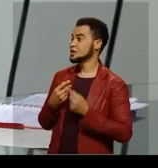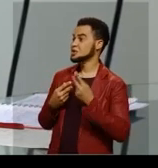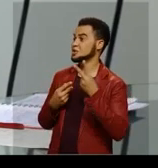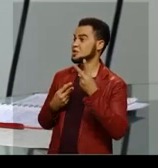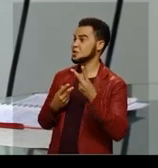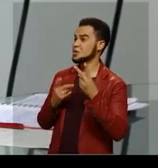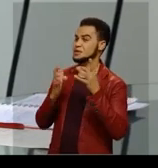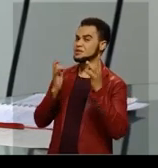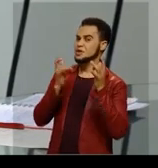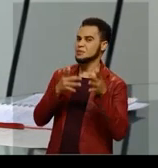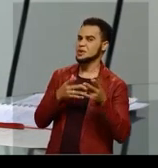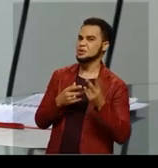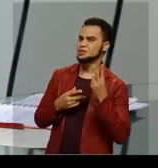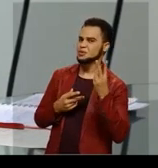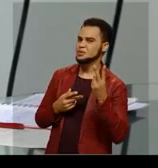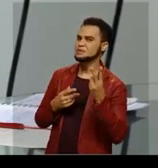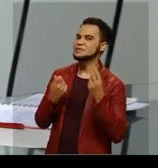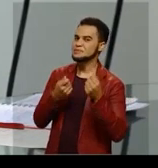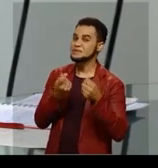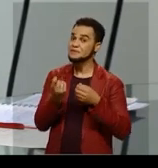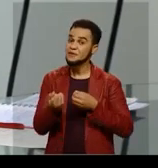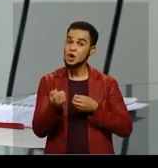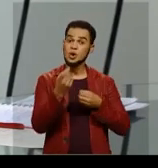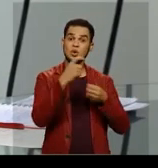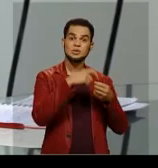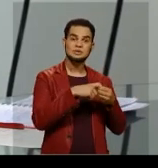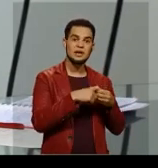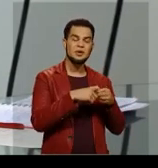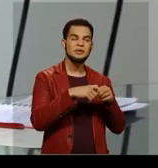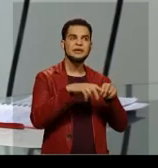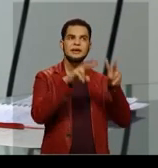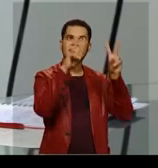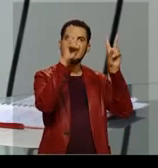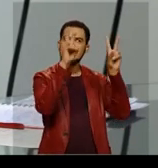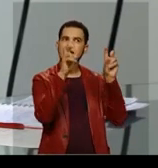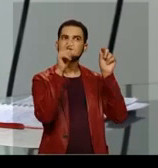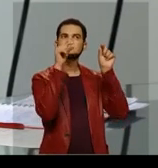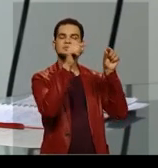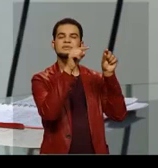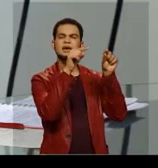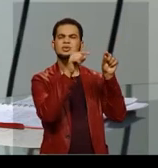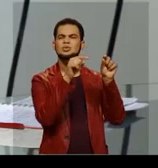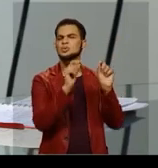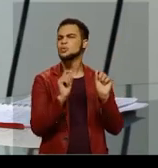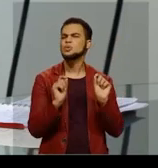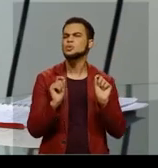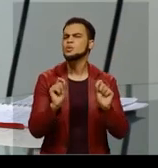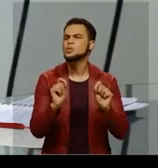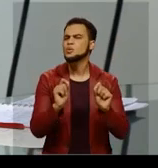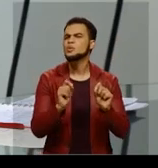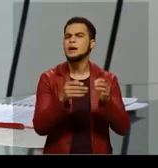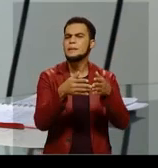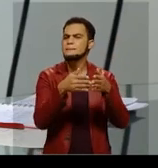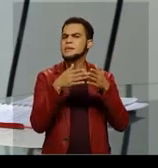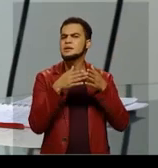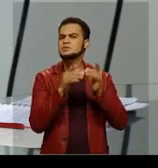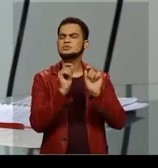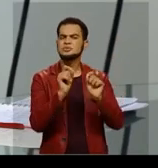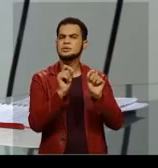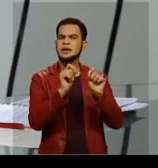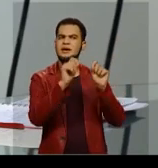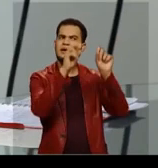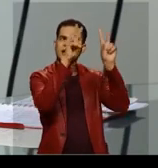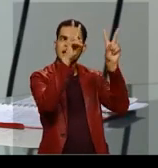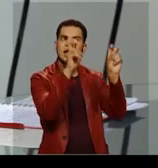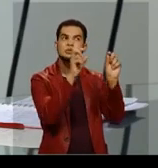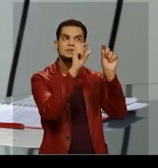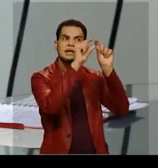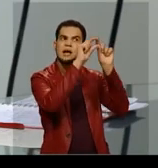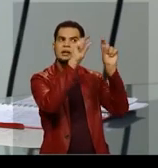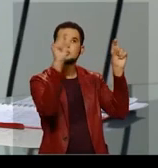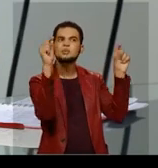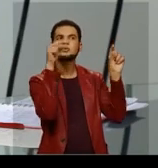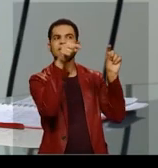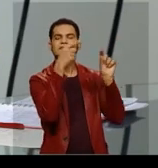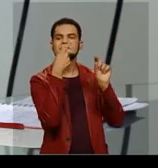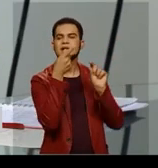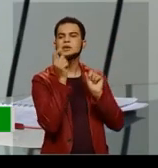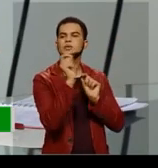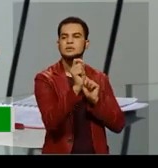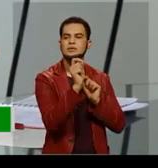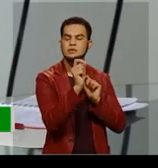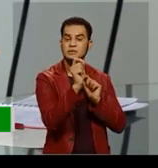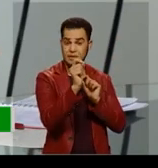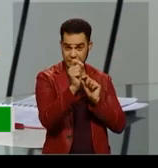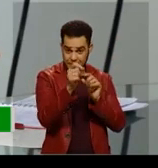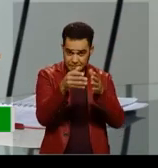precisa de voltar no enunciado. Sim. Né? O que está pedindo? No enunciado está pedindo para você